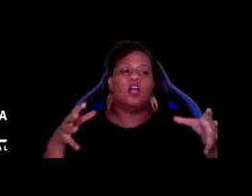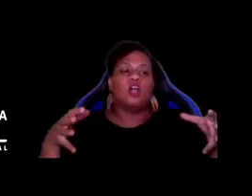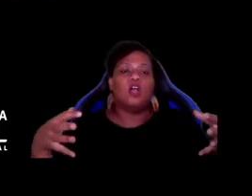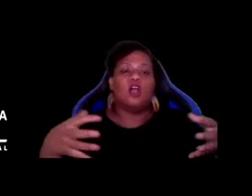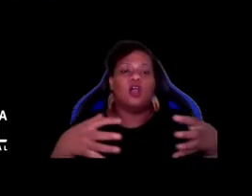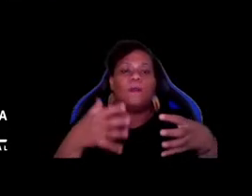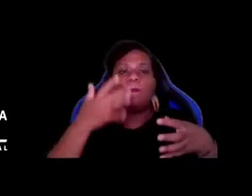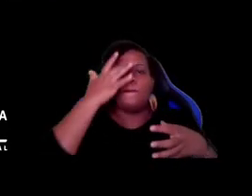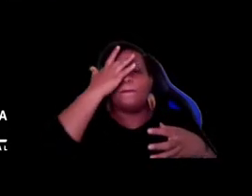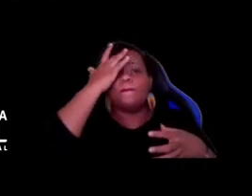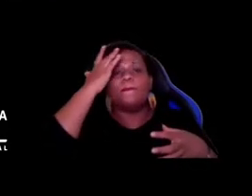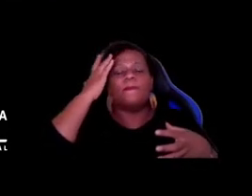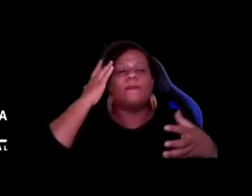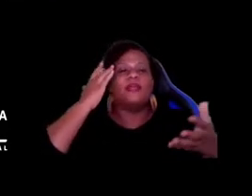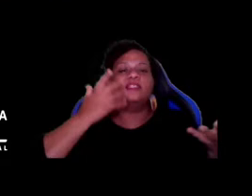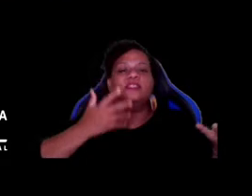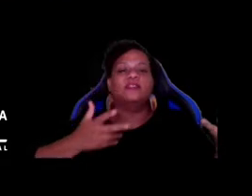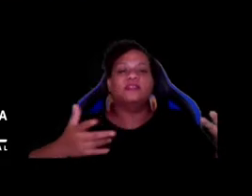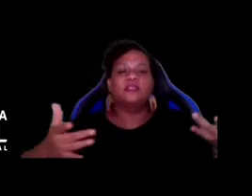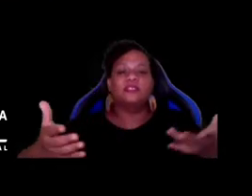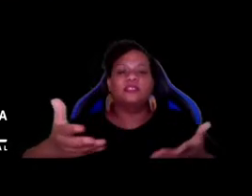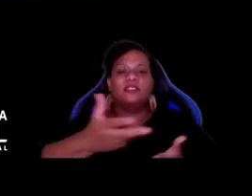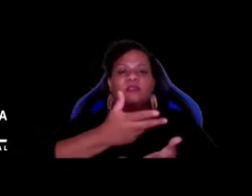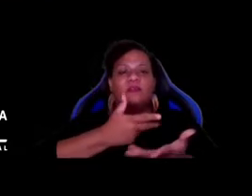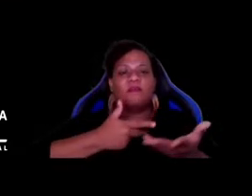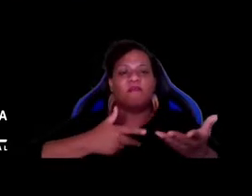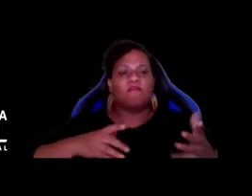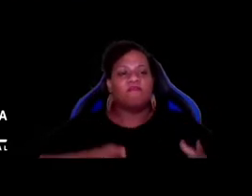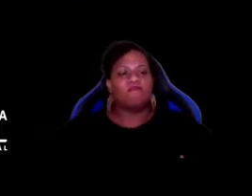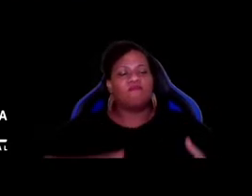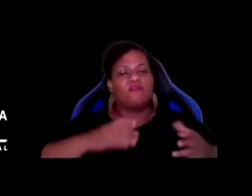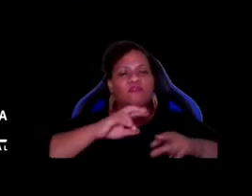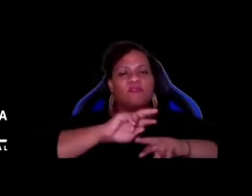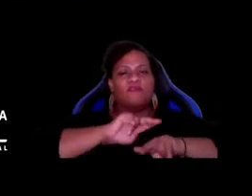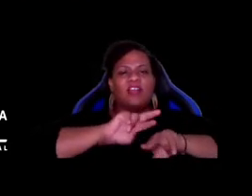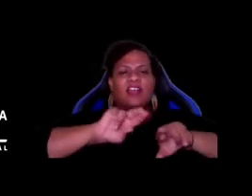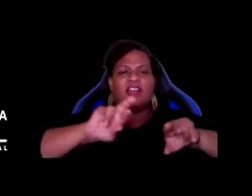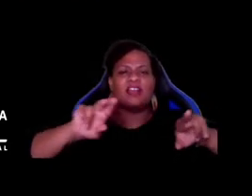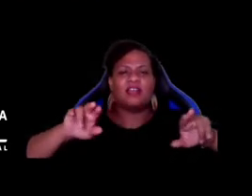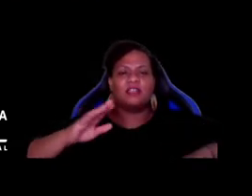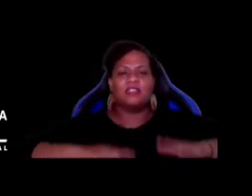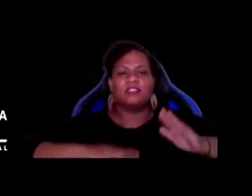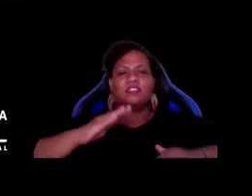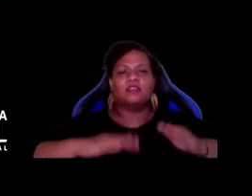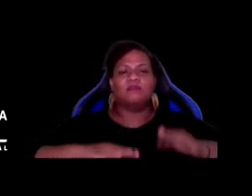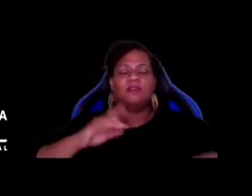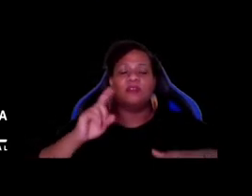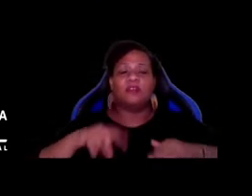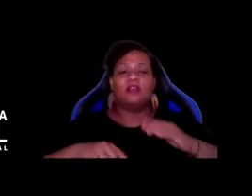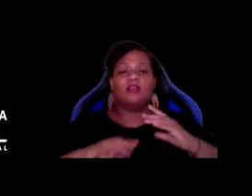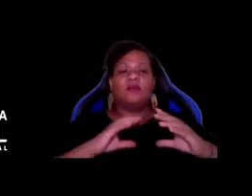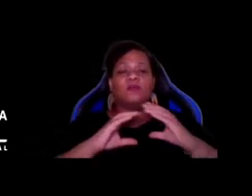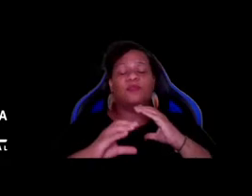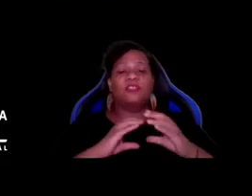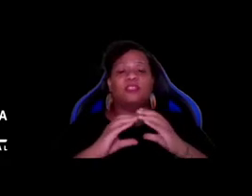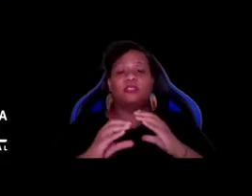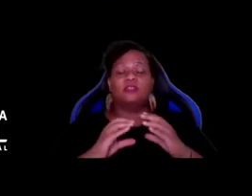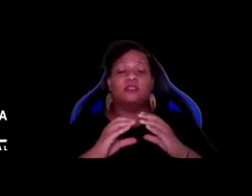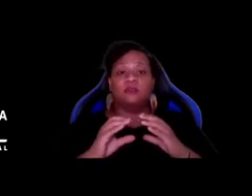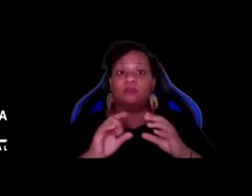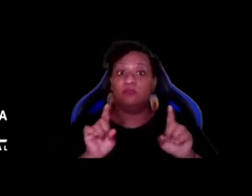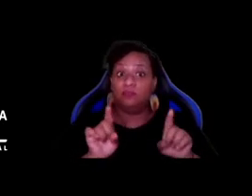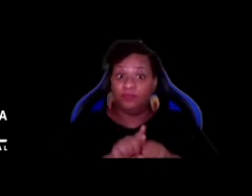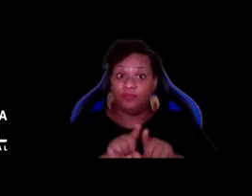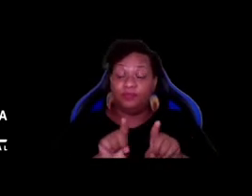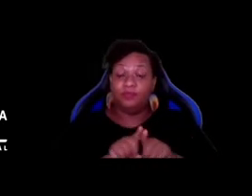coletividade, né, de tambores como meio de comunicação e como meio